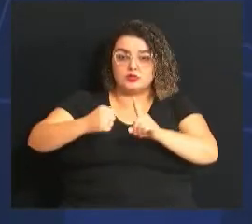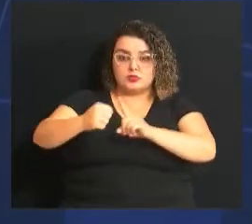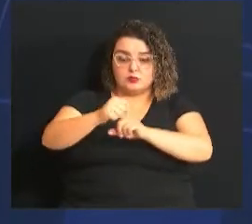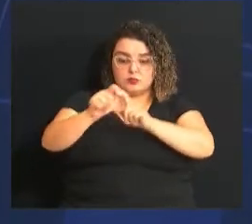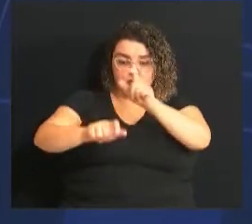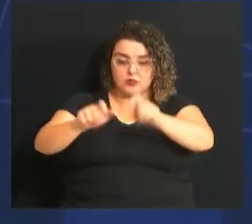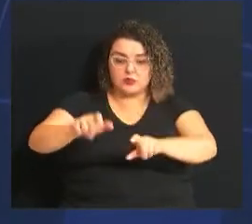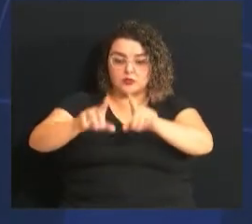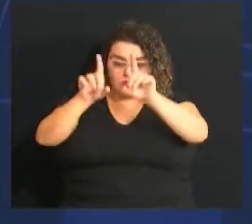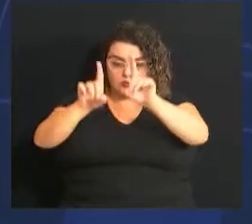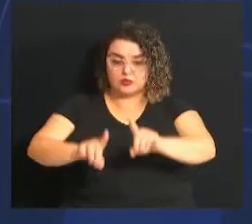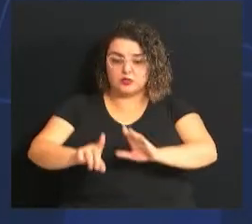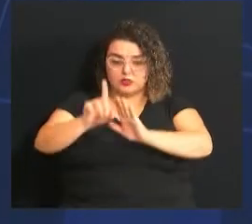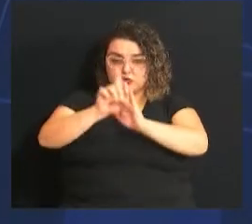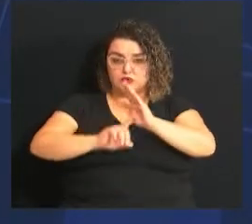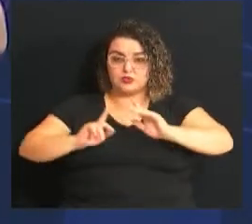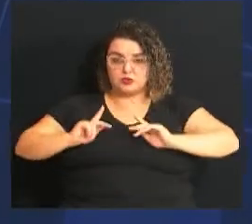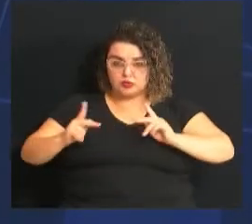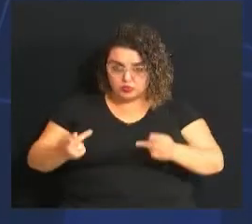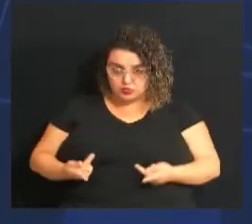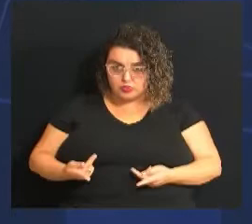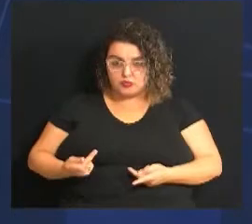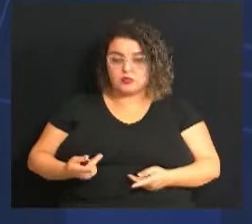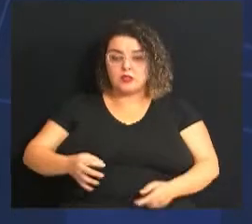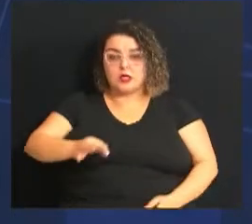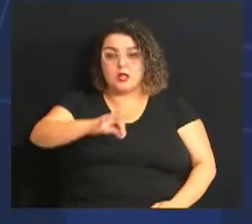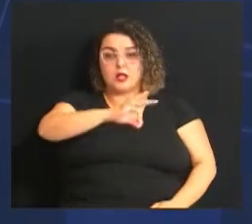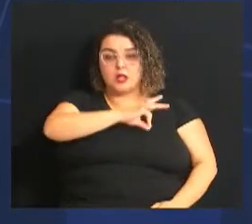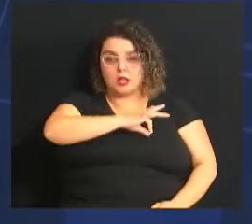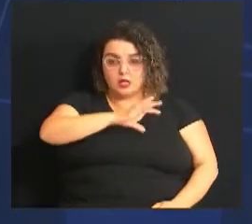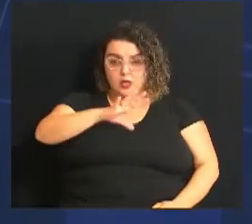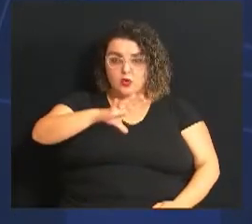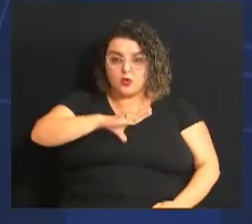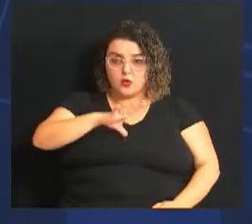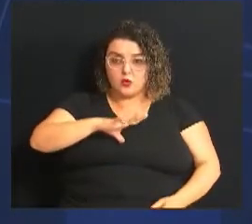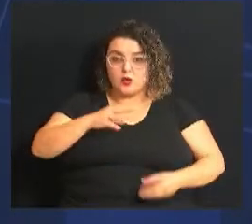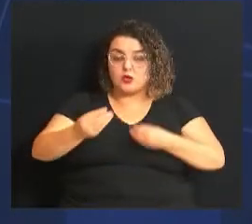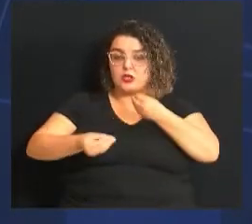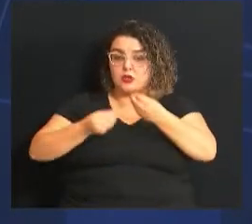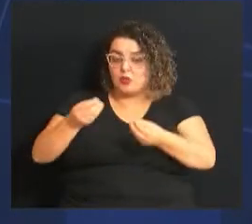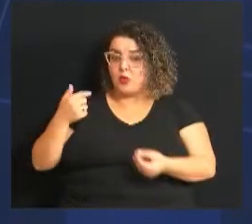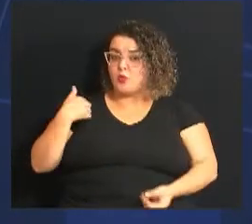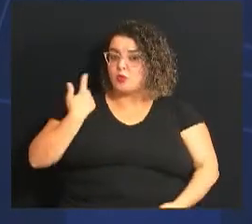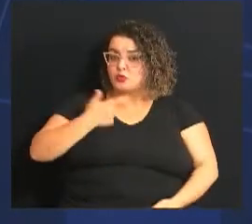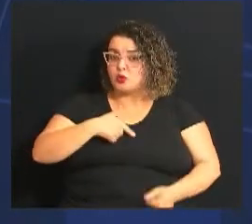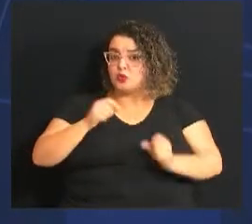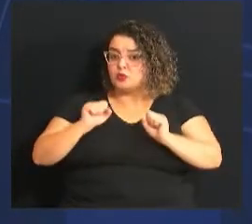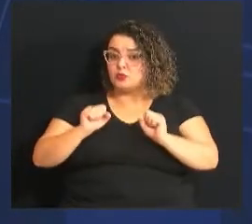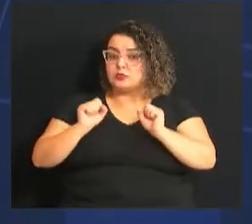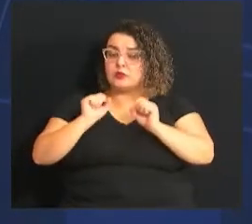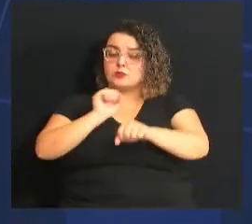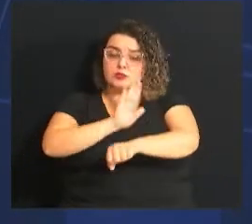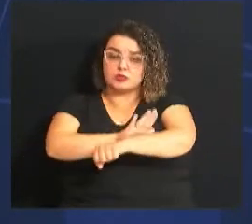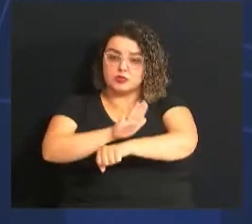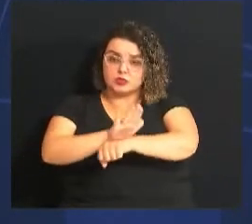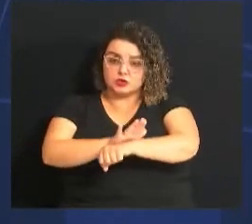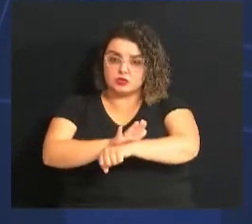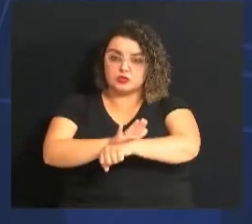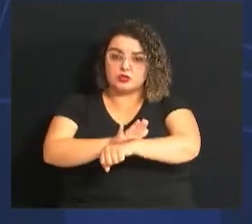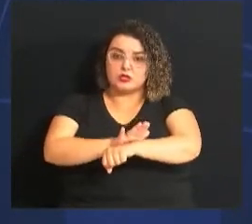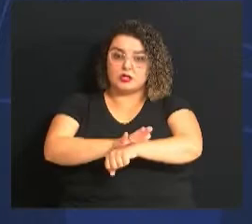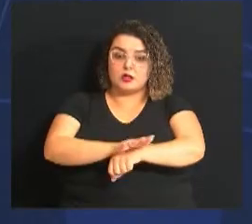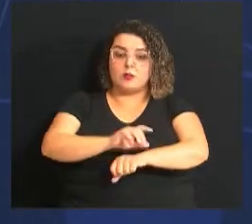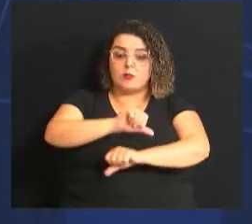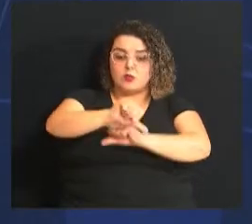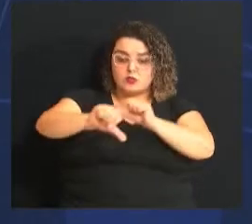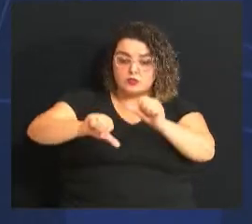Direitos Humanos de Campinas, da Guarda Municipal e como nós podemos ajudar a mudar esta realidade,